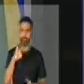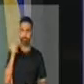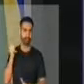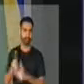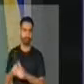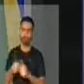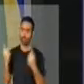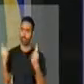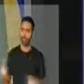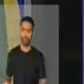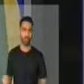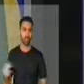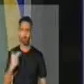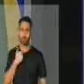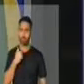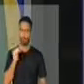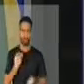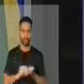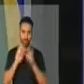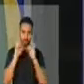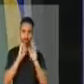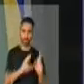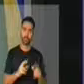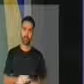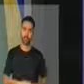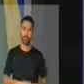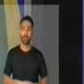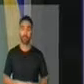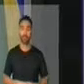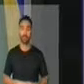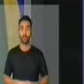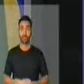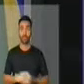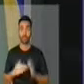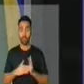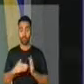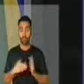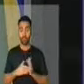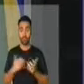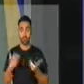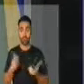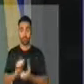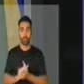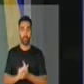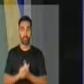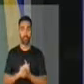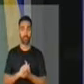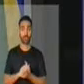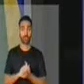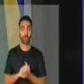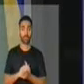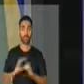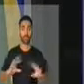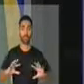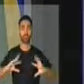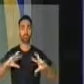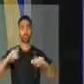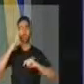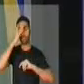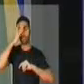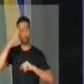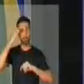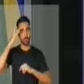crítica dessa atitude desumana. Por fim, faço um cumprimento final e renovado a todos que se